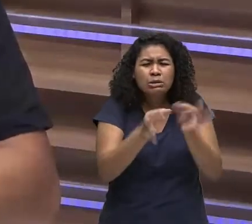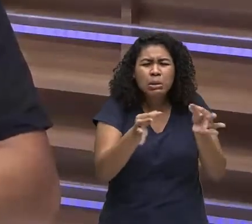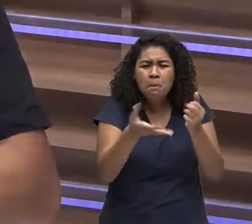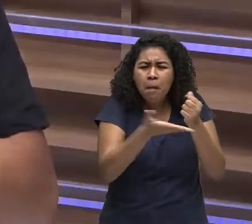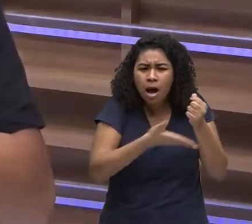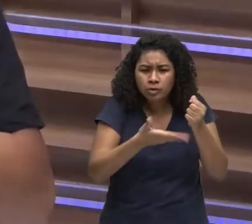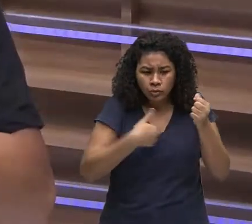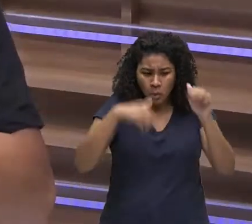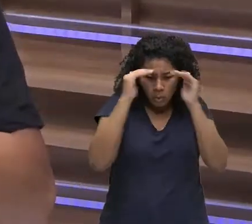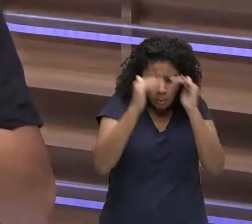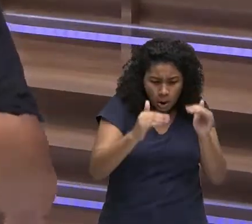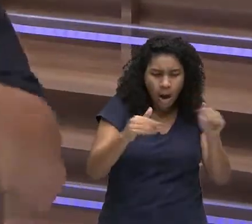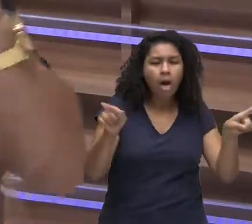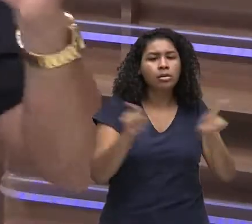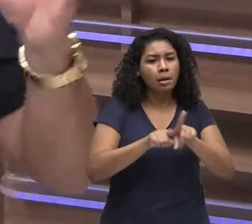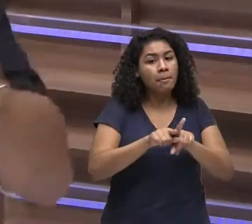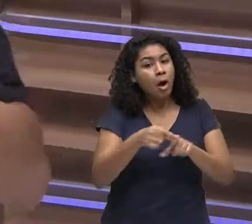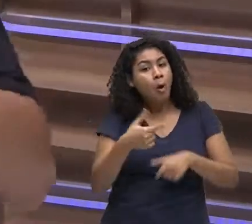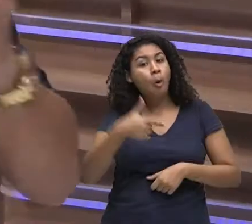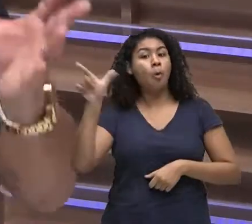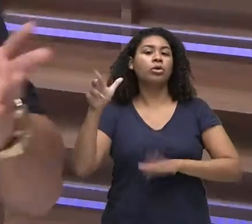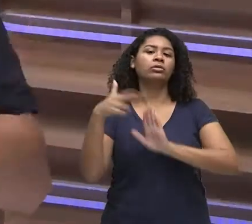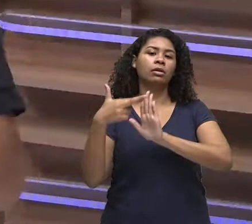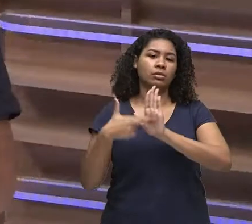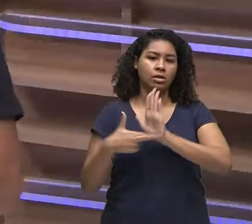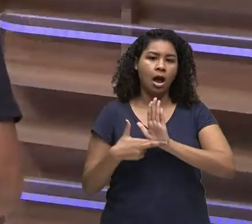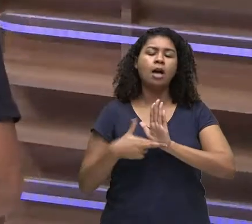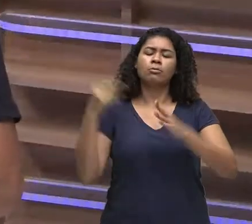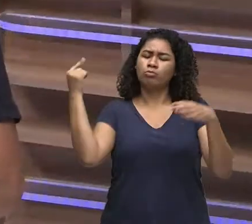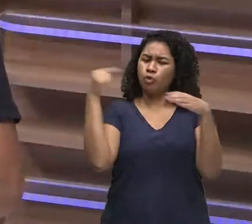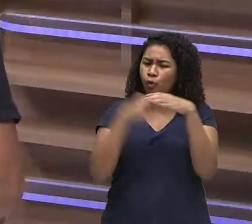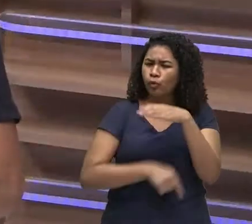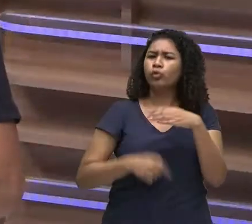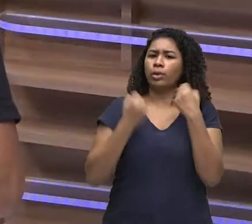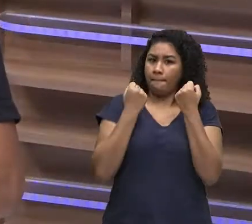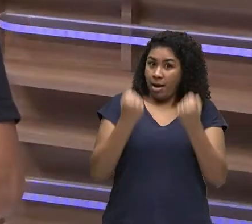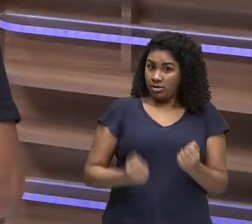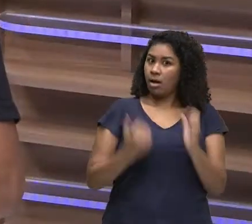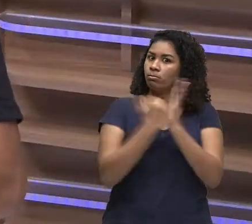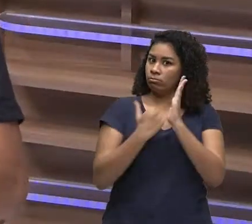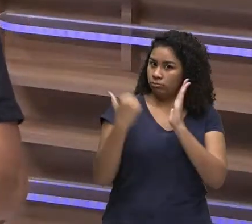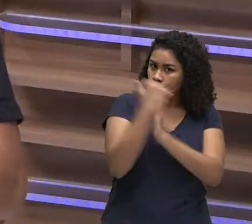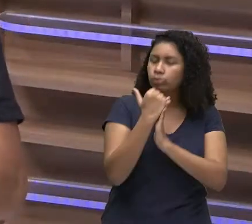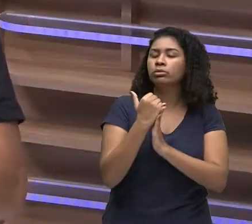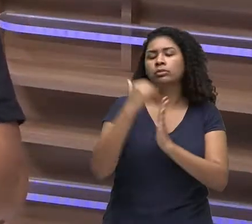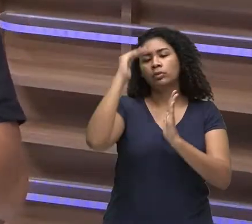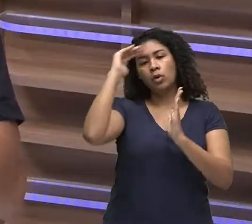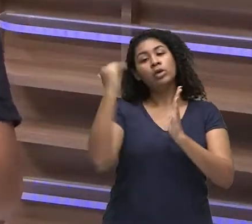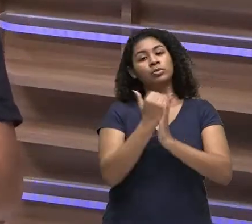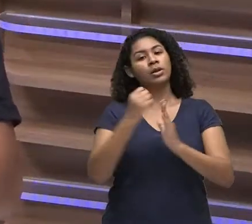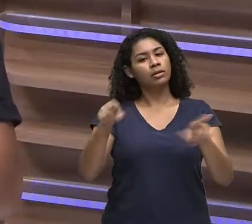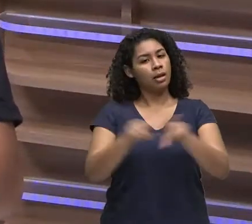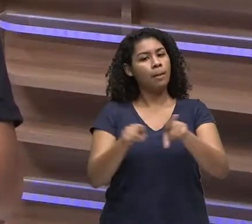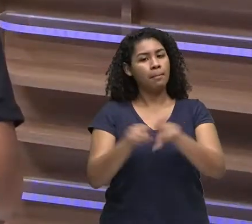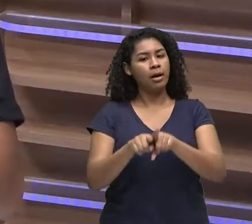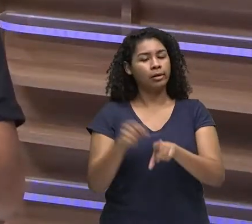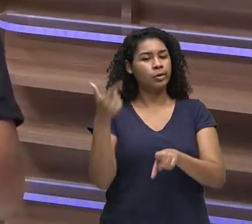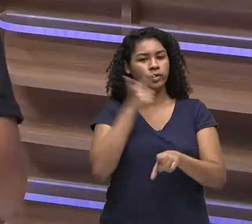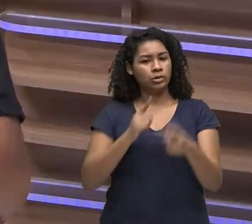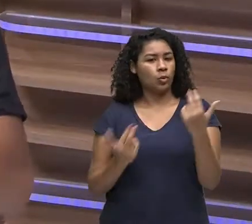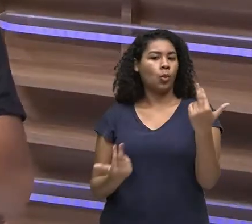eu vou conseguir também respeitar as regras, as dimensões maiores que a sociedade me impõe. Então é